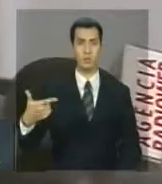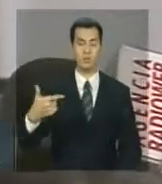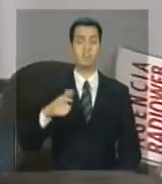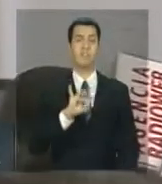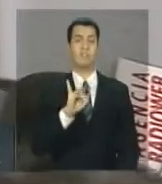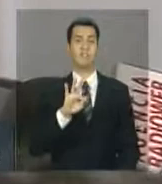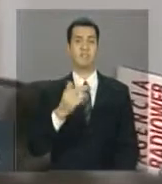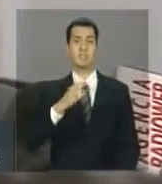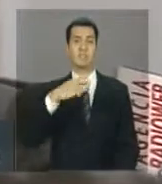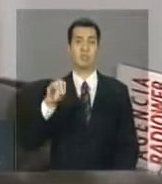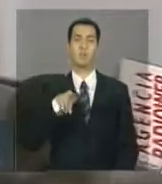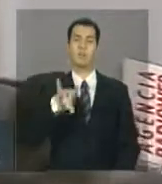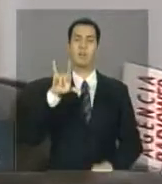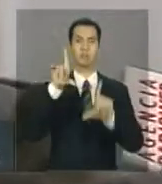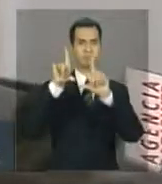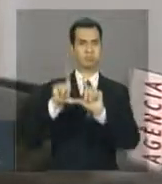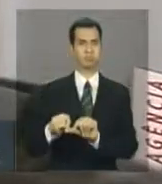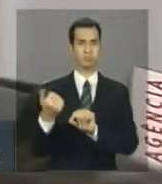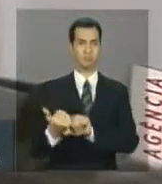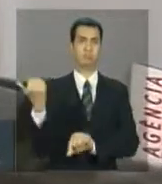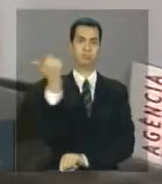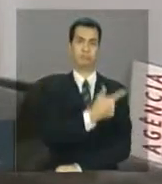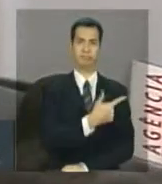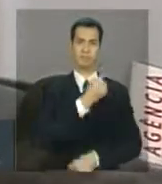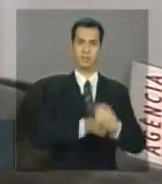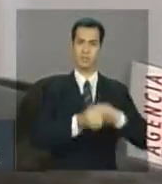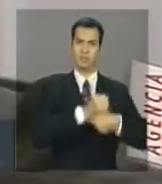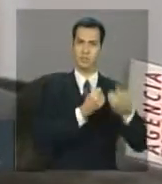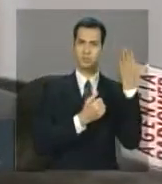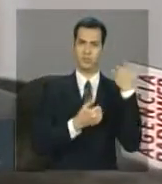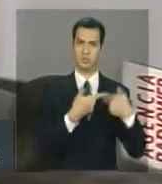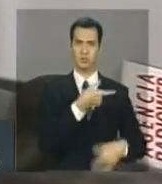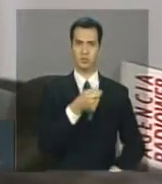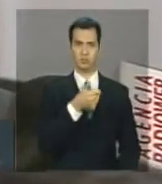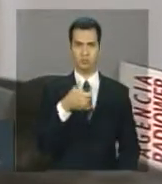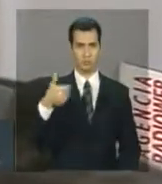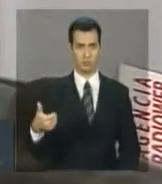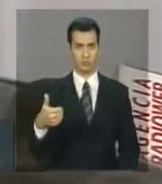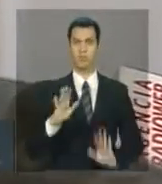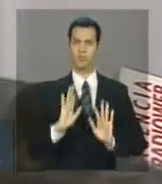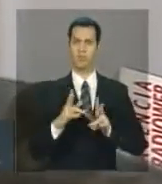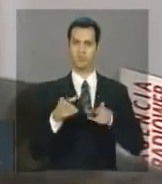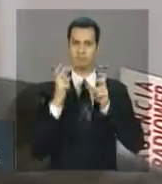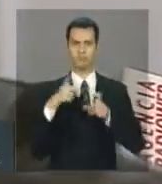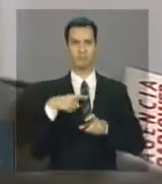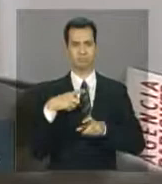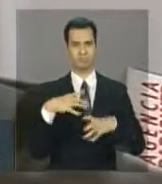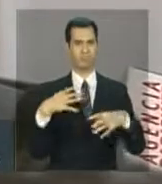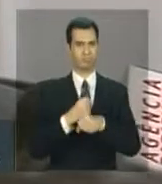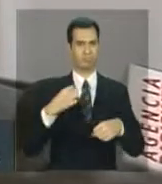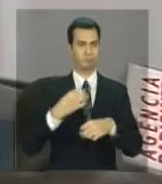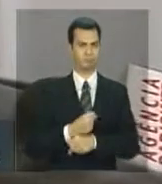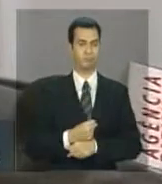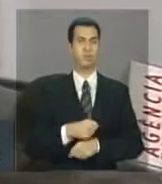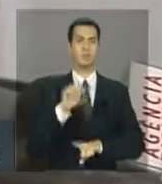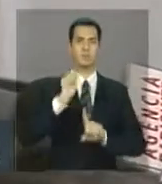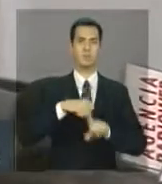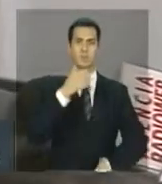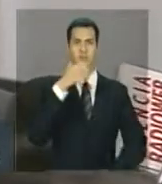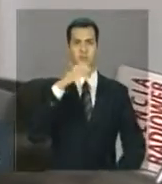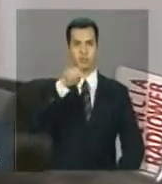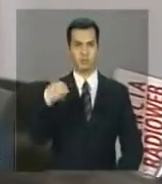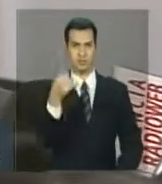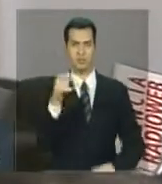no ano passado. Isso já está patente, não é, nos indicadores econômicos. Janeiro e fevereiro nós